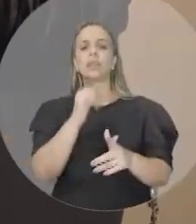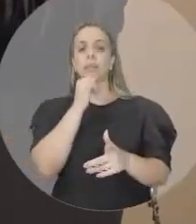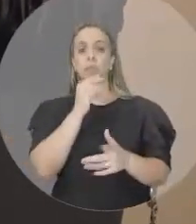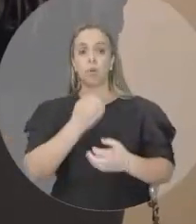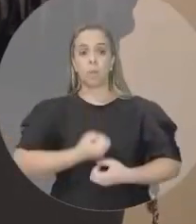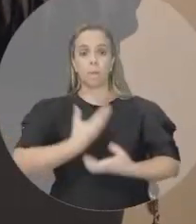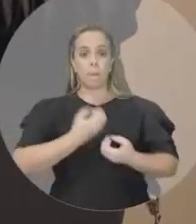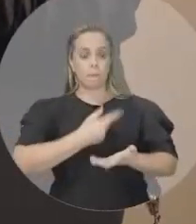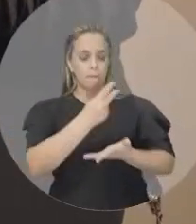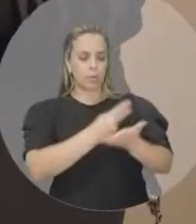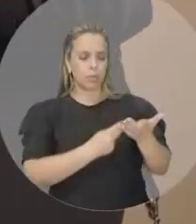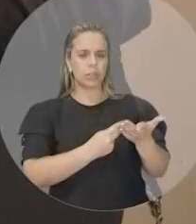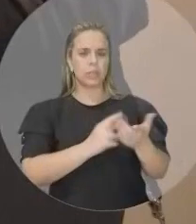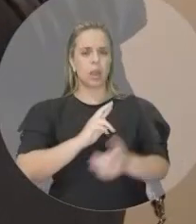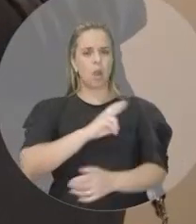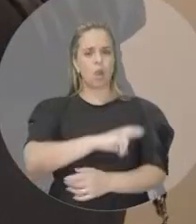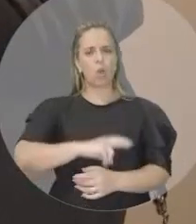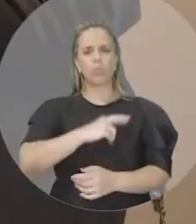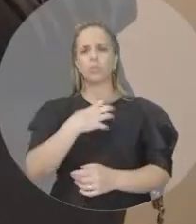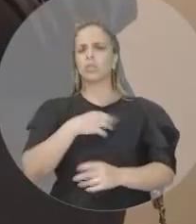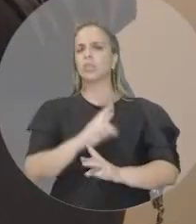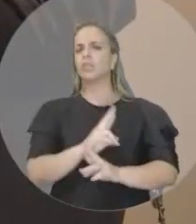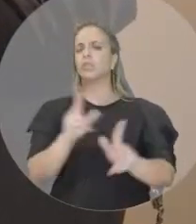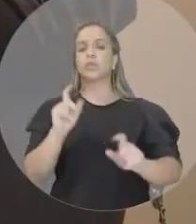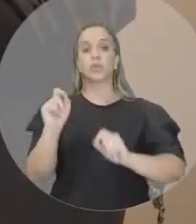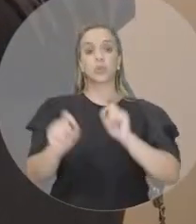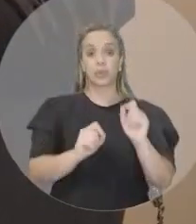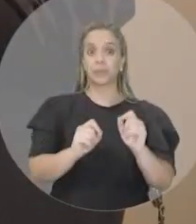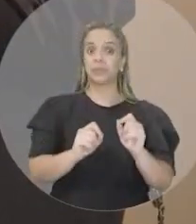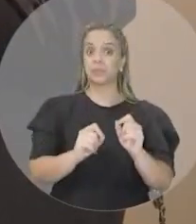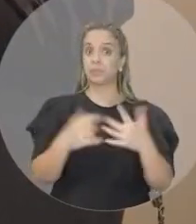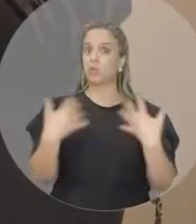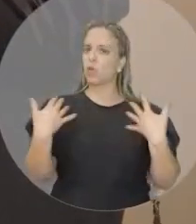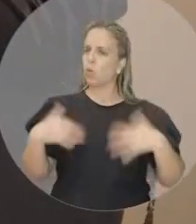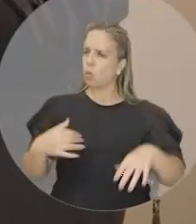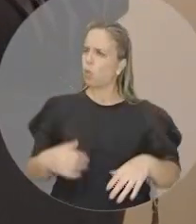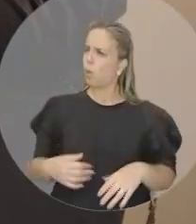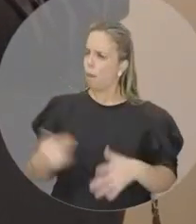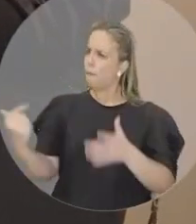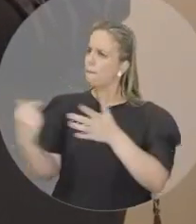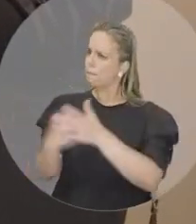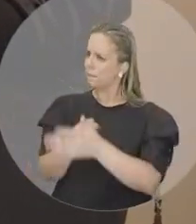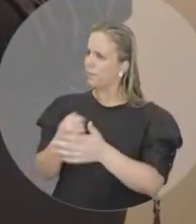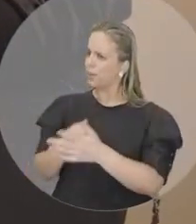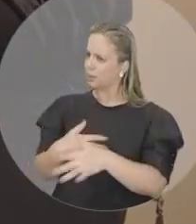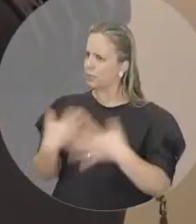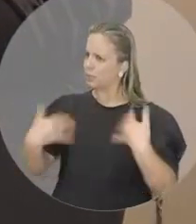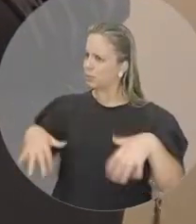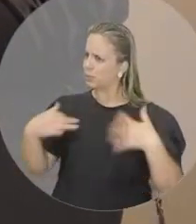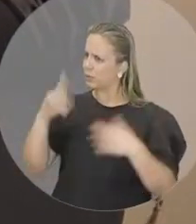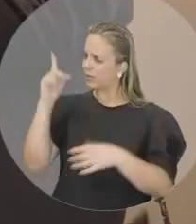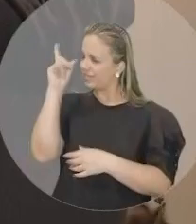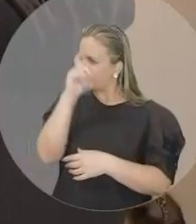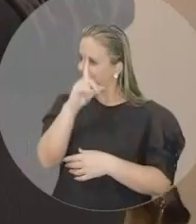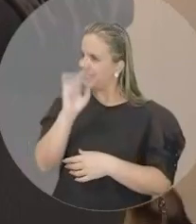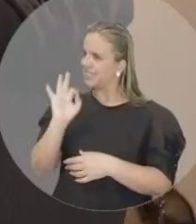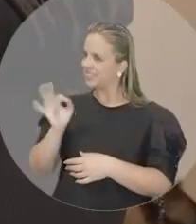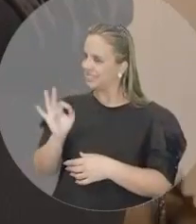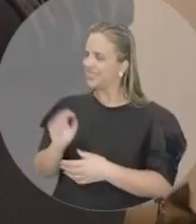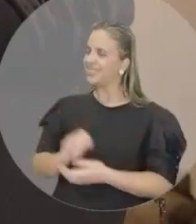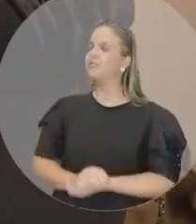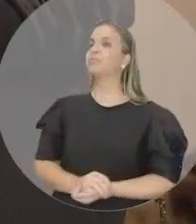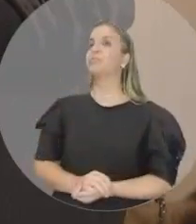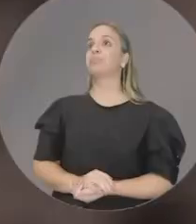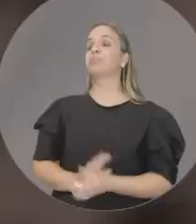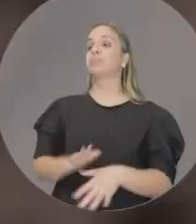poesia para o romance. Começa já firme, né, Maria Clara? Então,